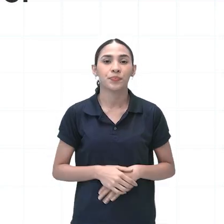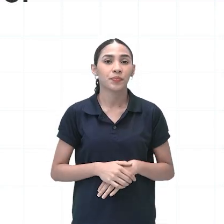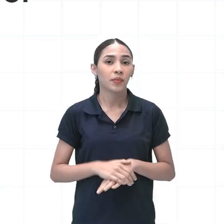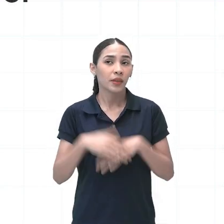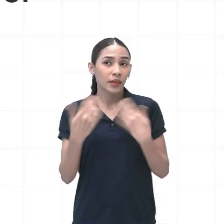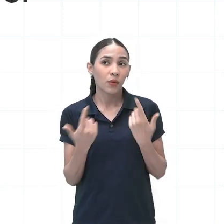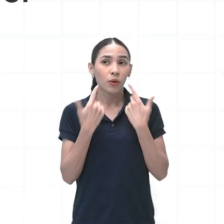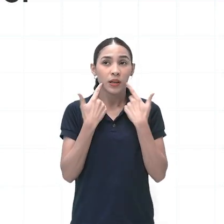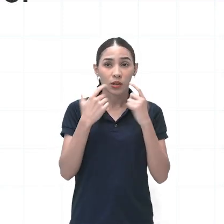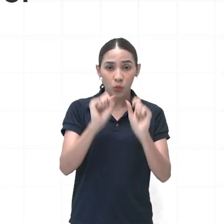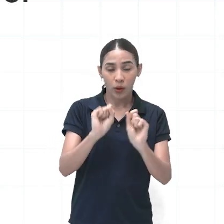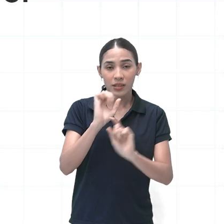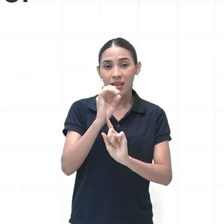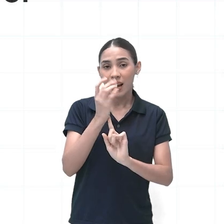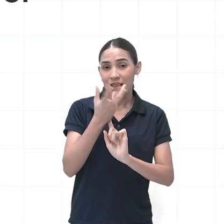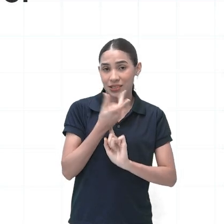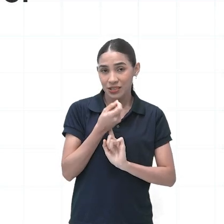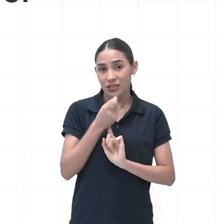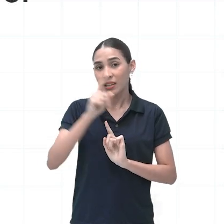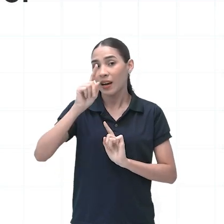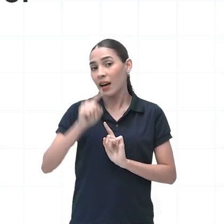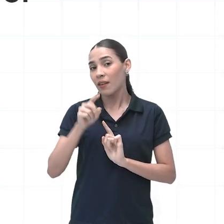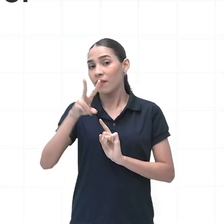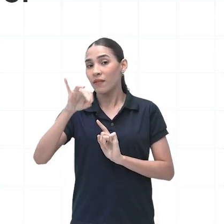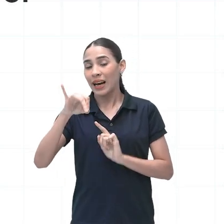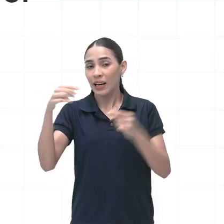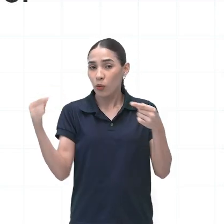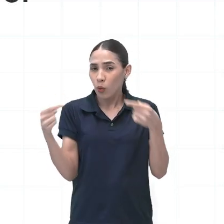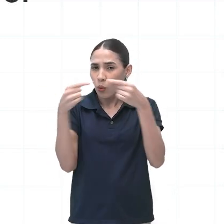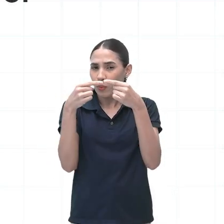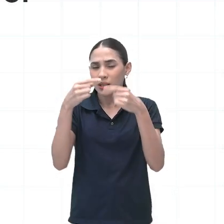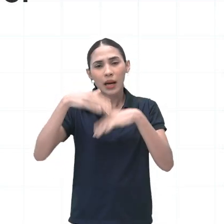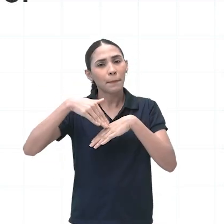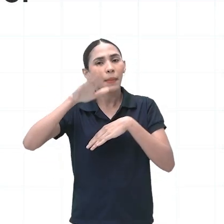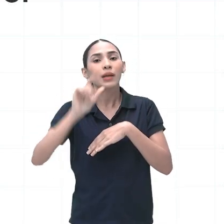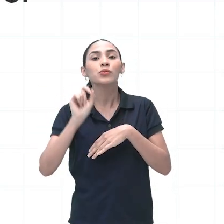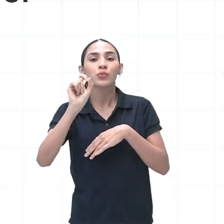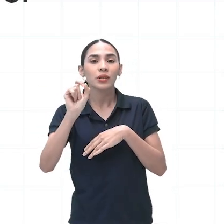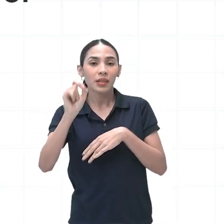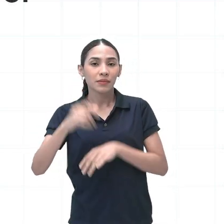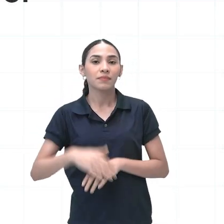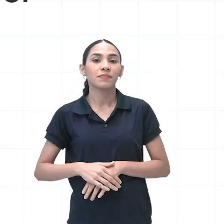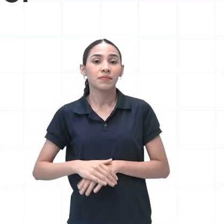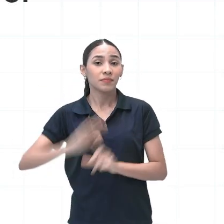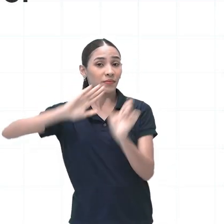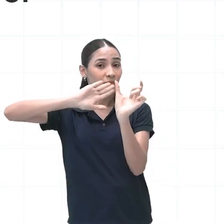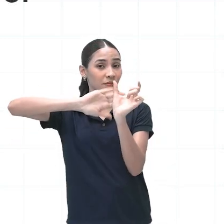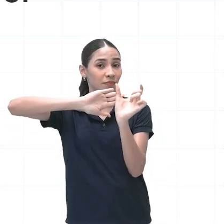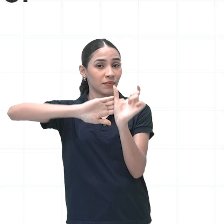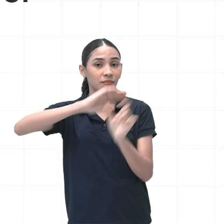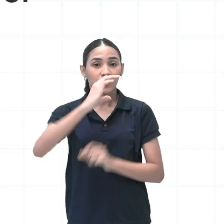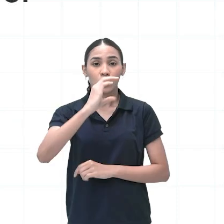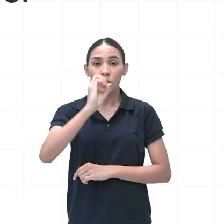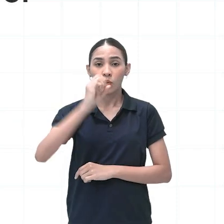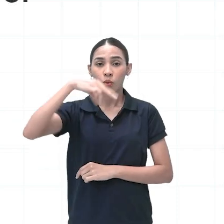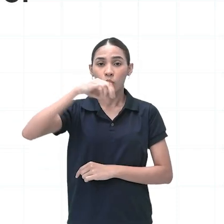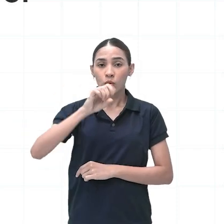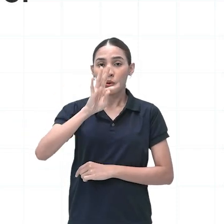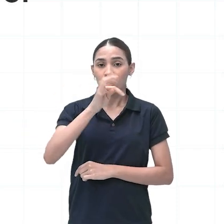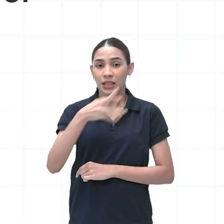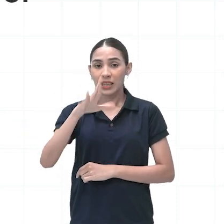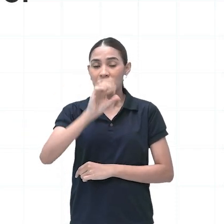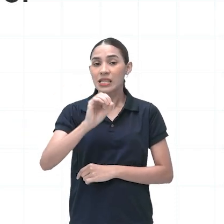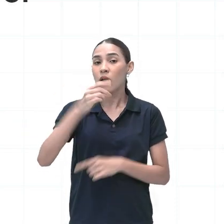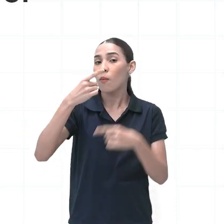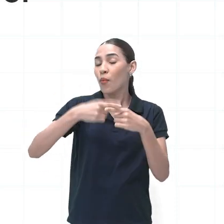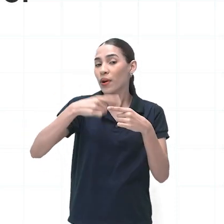uma linguagem artística, ela vai se associar muito mais à conotação,